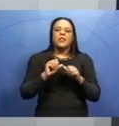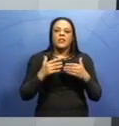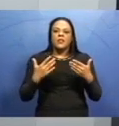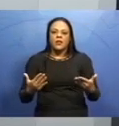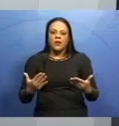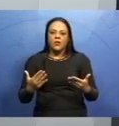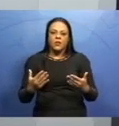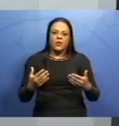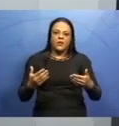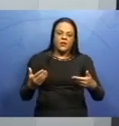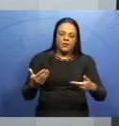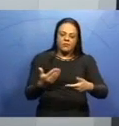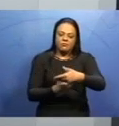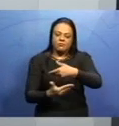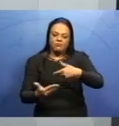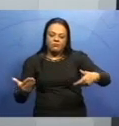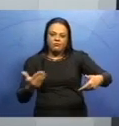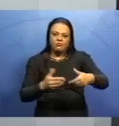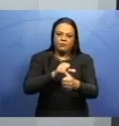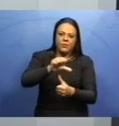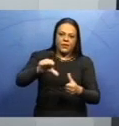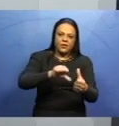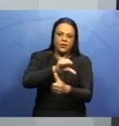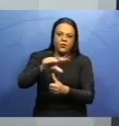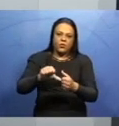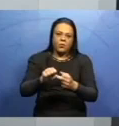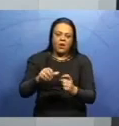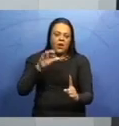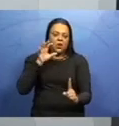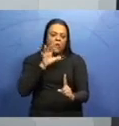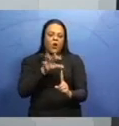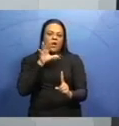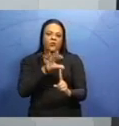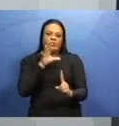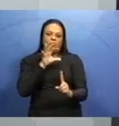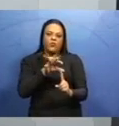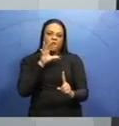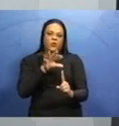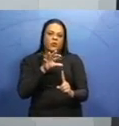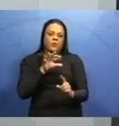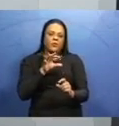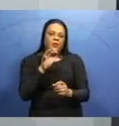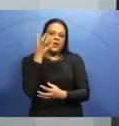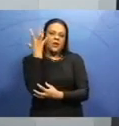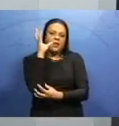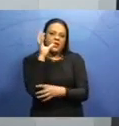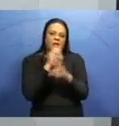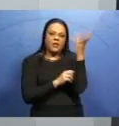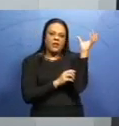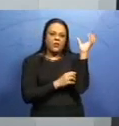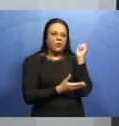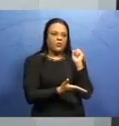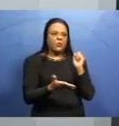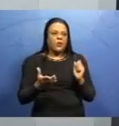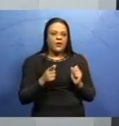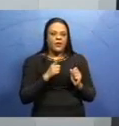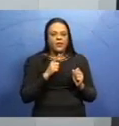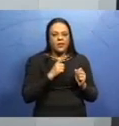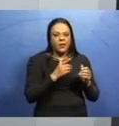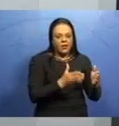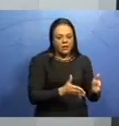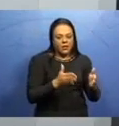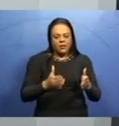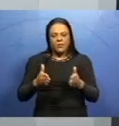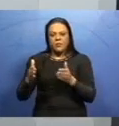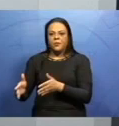de diferentes formas, com a ajuda do meio ambiente. Aqui nós temos as etapas do ciclo da água,